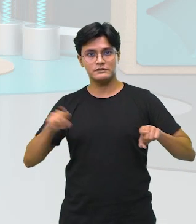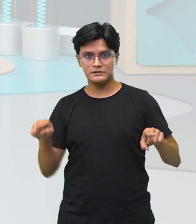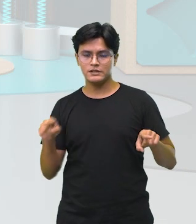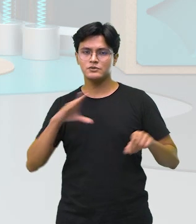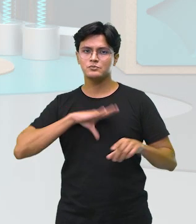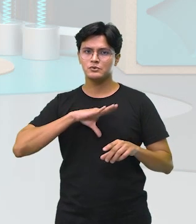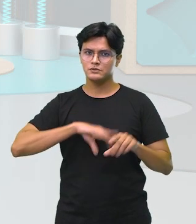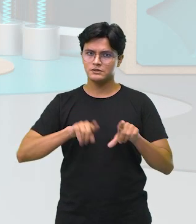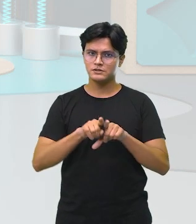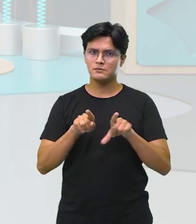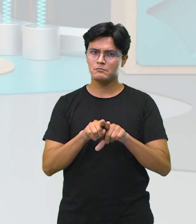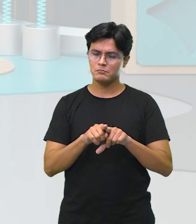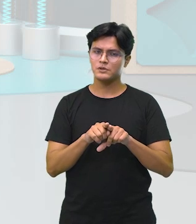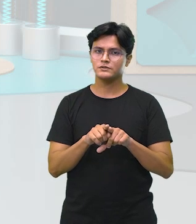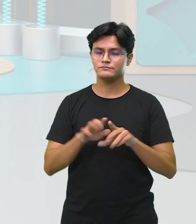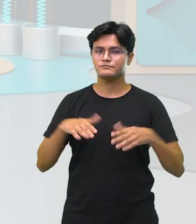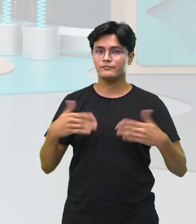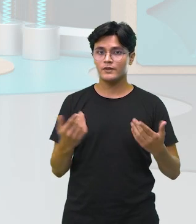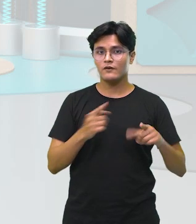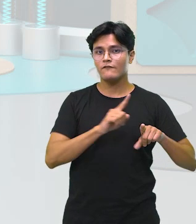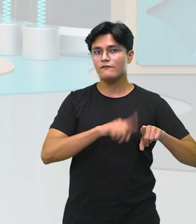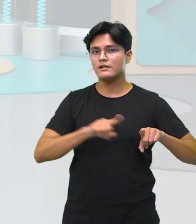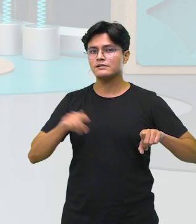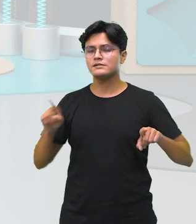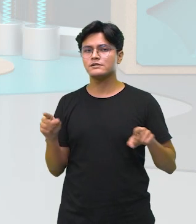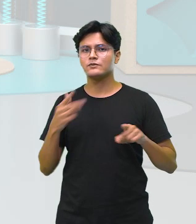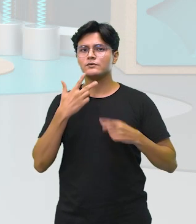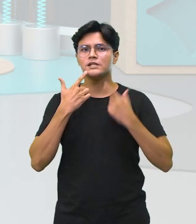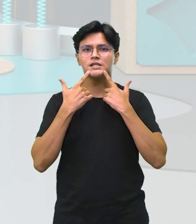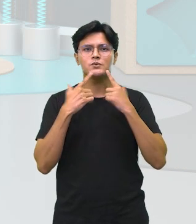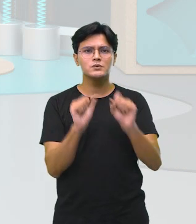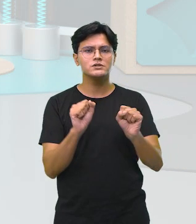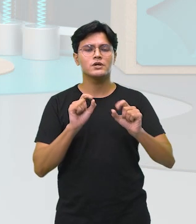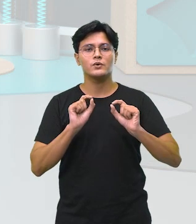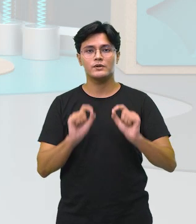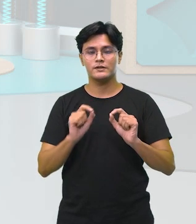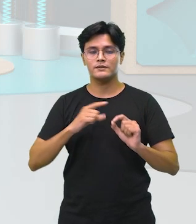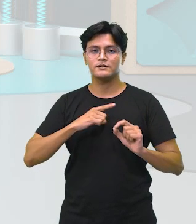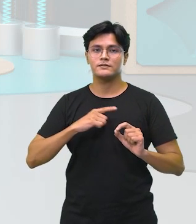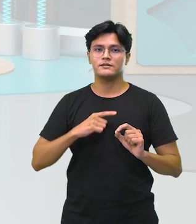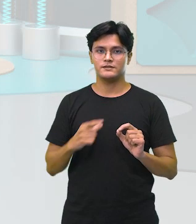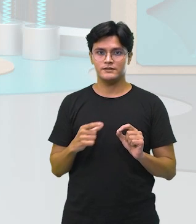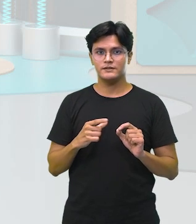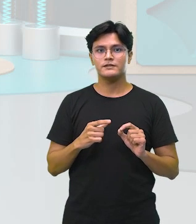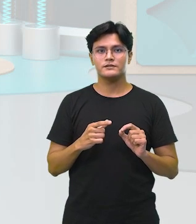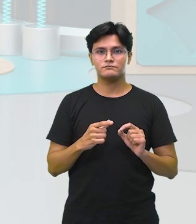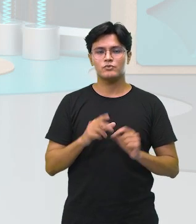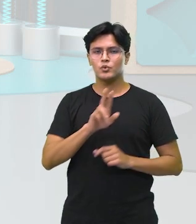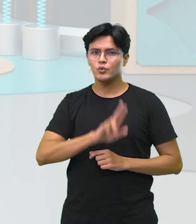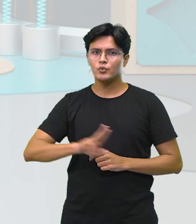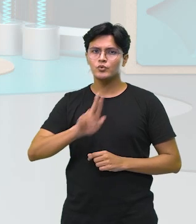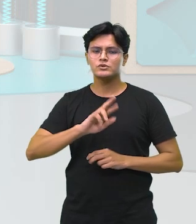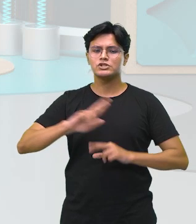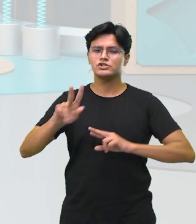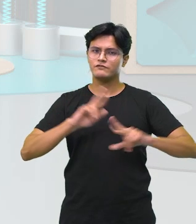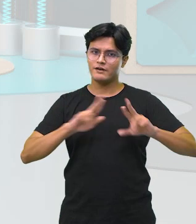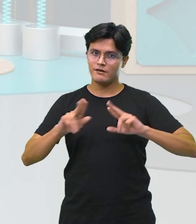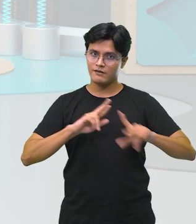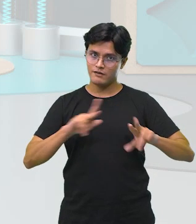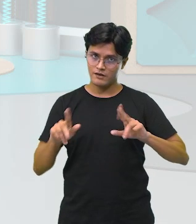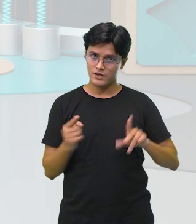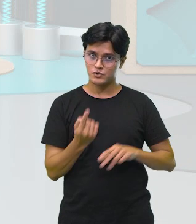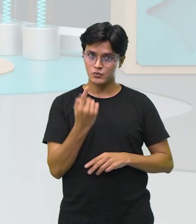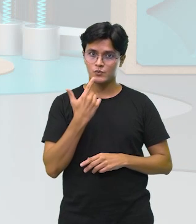lógica então o que que é a variação linguística Professor Olha só nós temos a diferentes usos de uma língua né